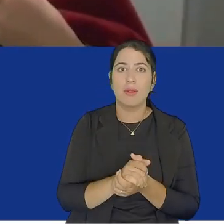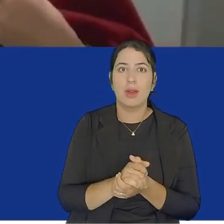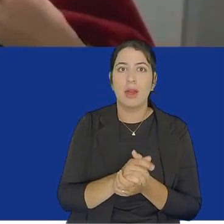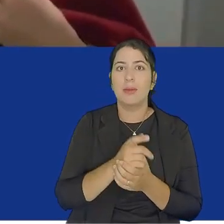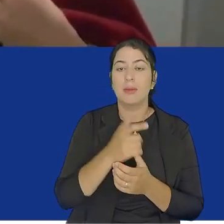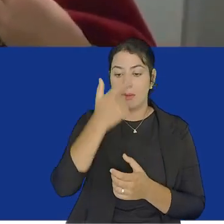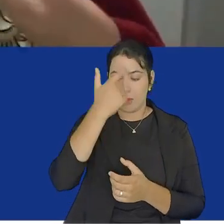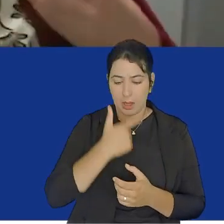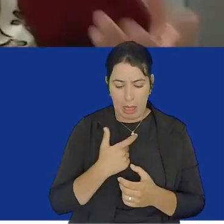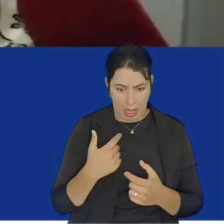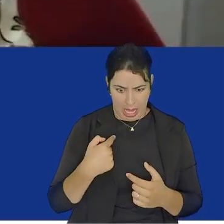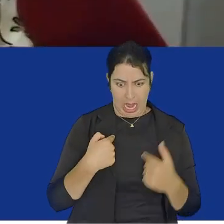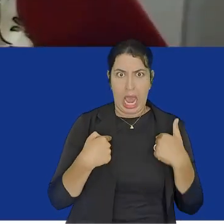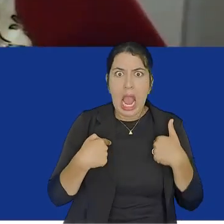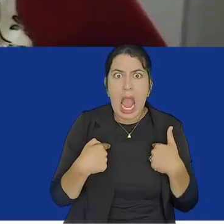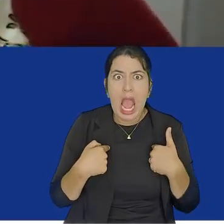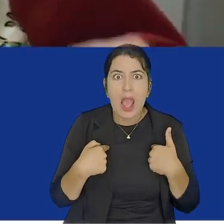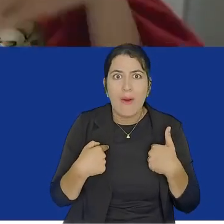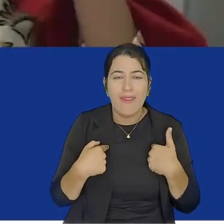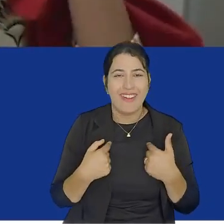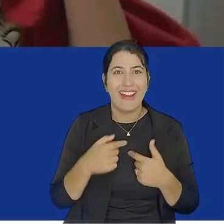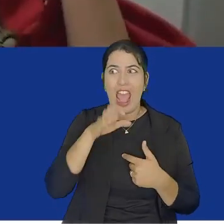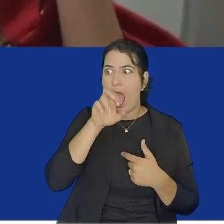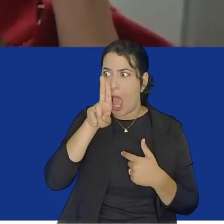eu? Sim,